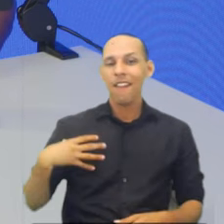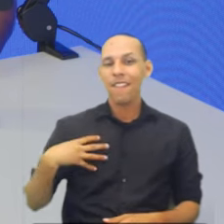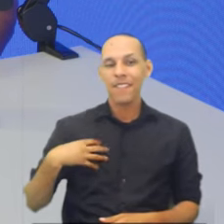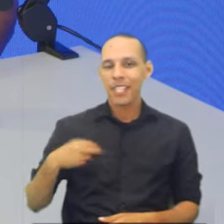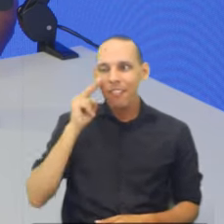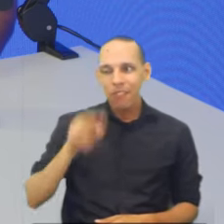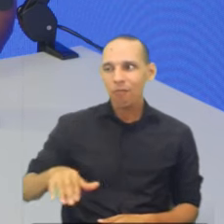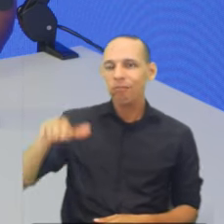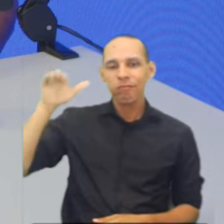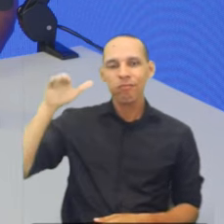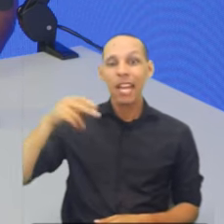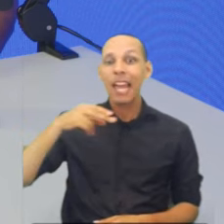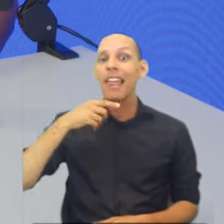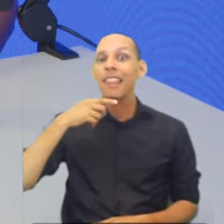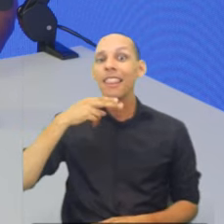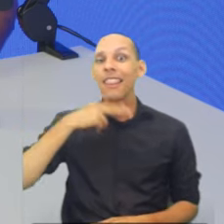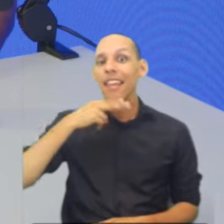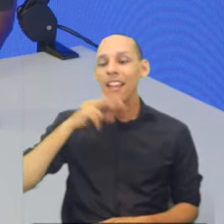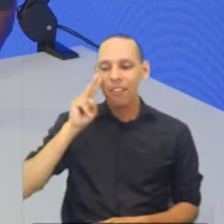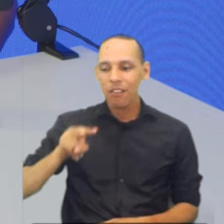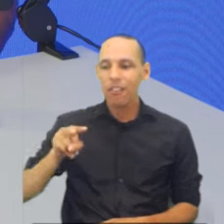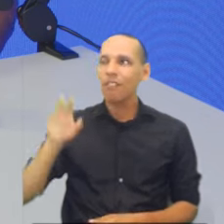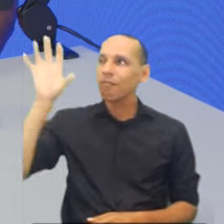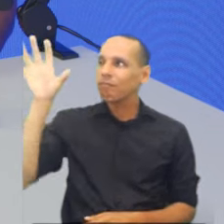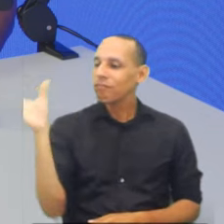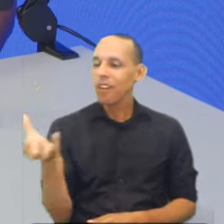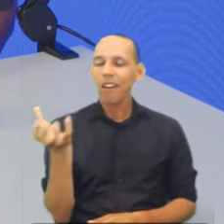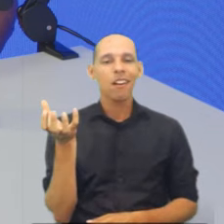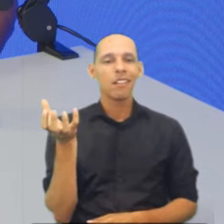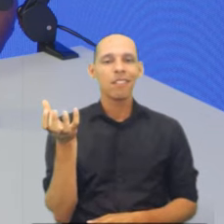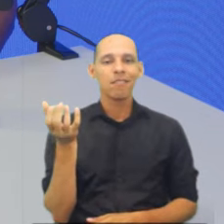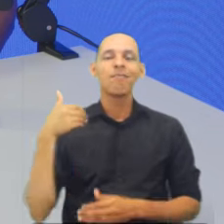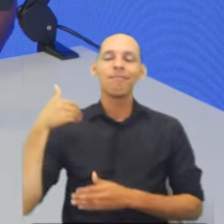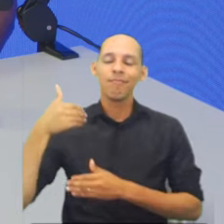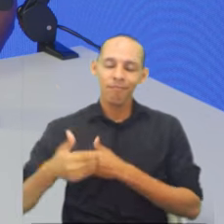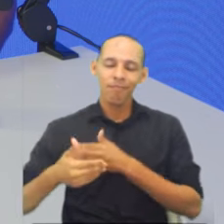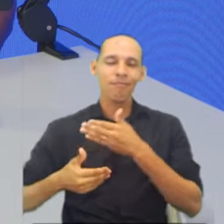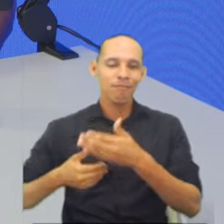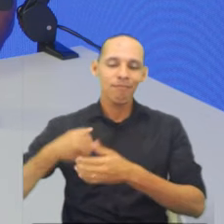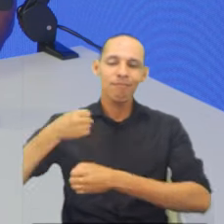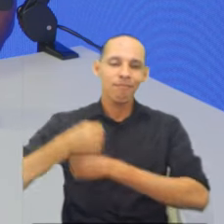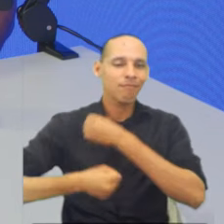só os seus netos colherão é isso que a gente tá tem feito aqui hoje é um é um é um processo